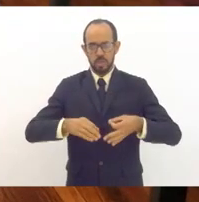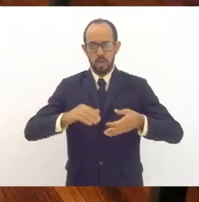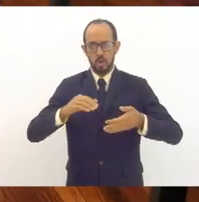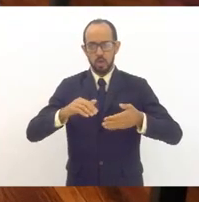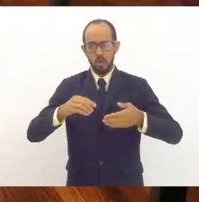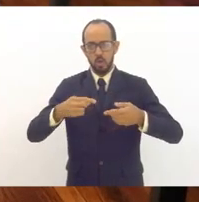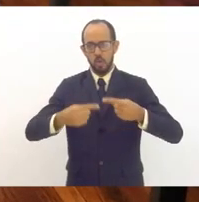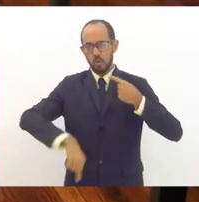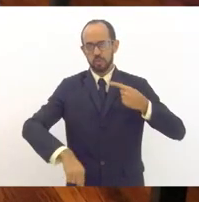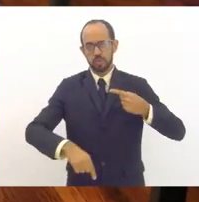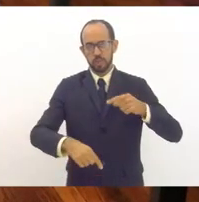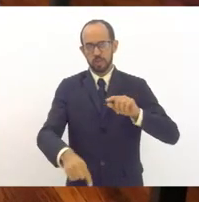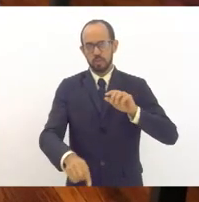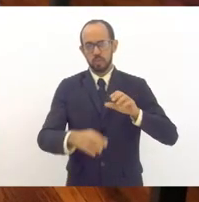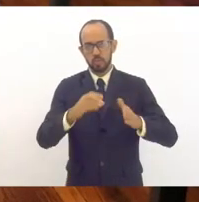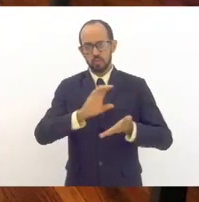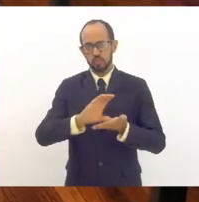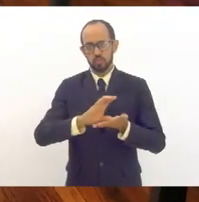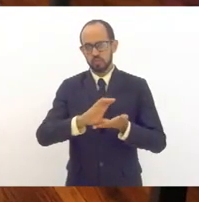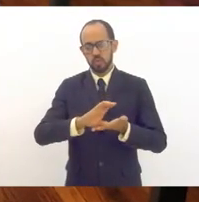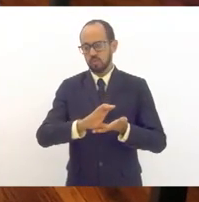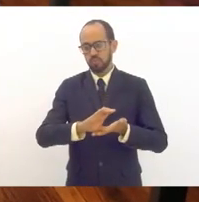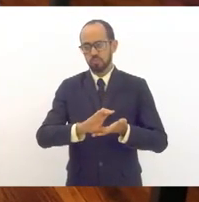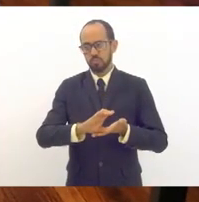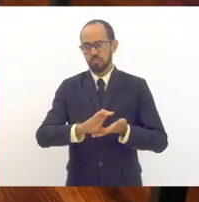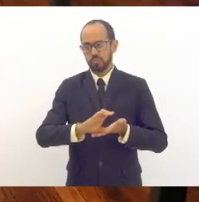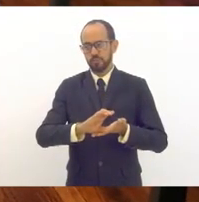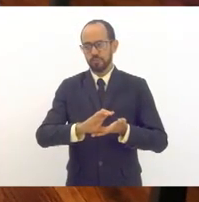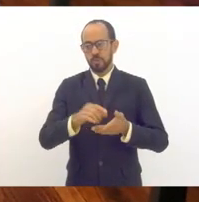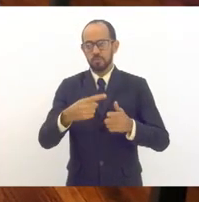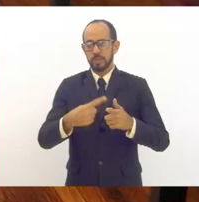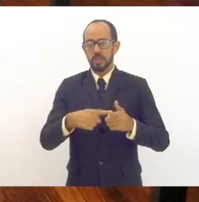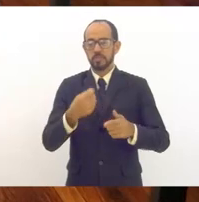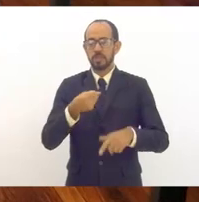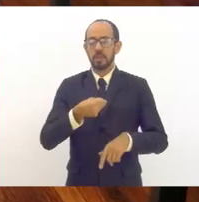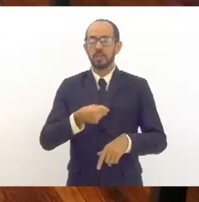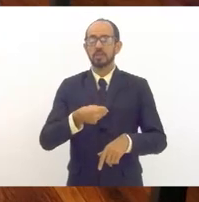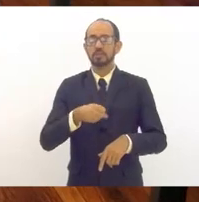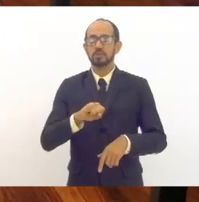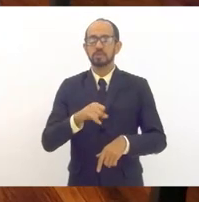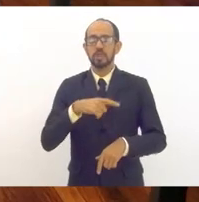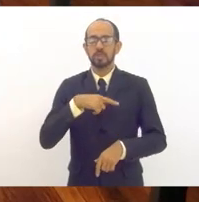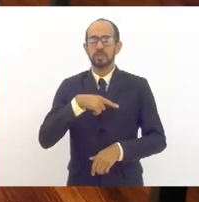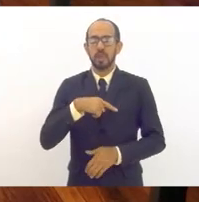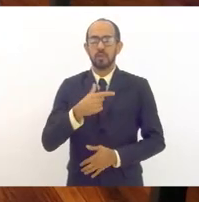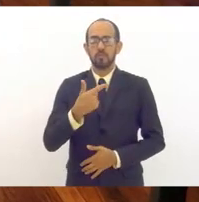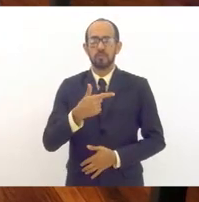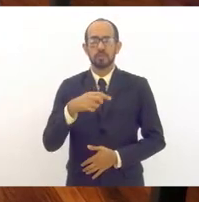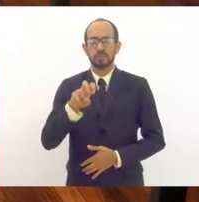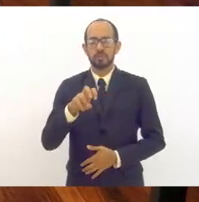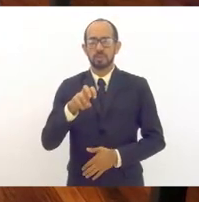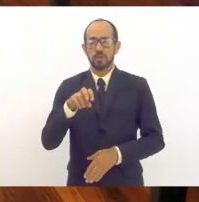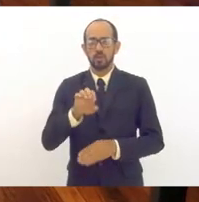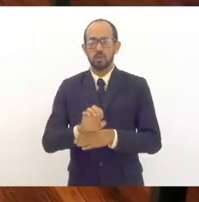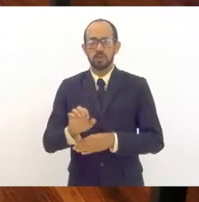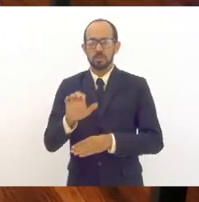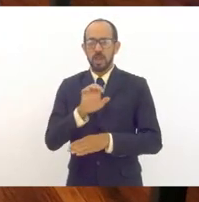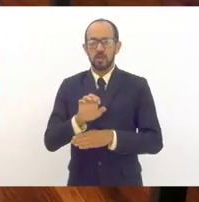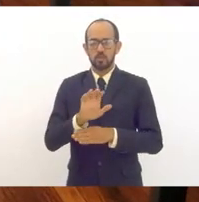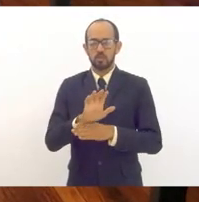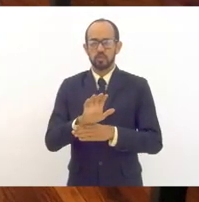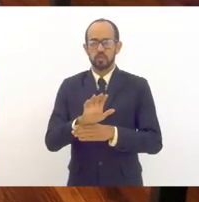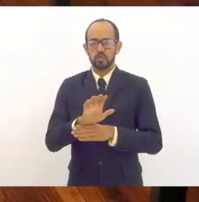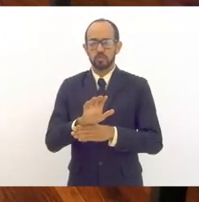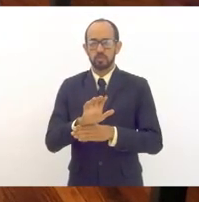você não pode se não você tem 25 unidades na Federação acontece que aconteceu no Joyce junta tem